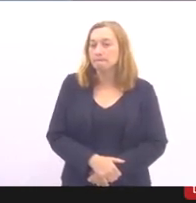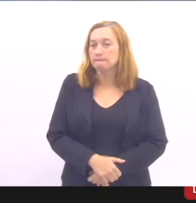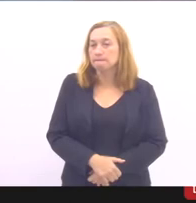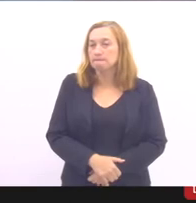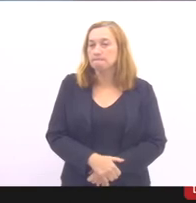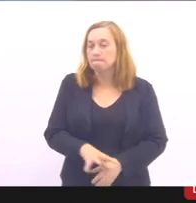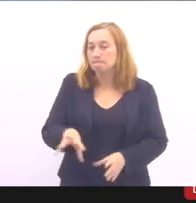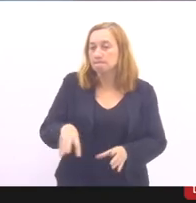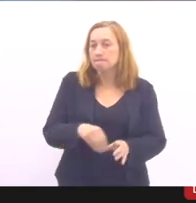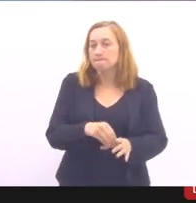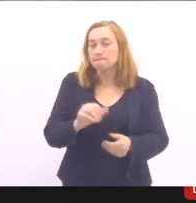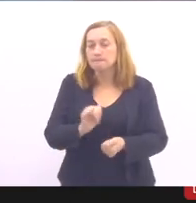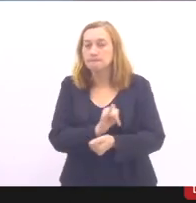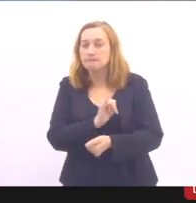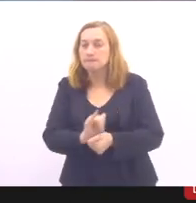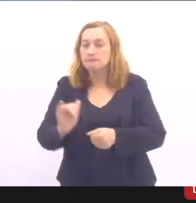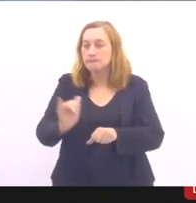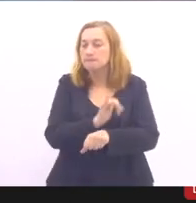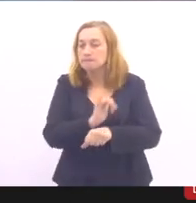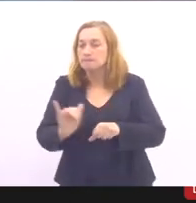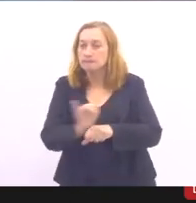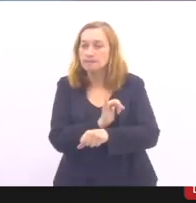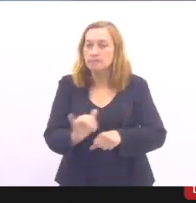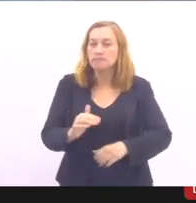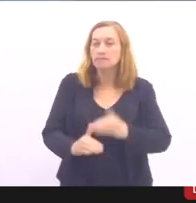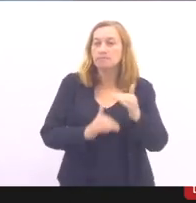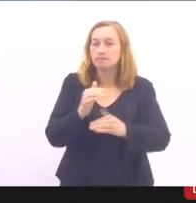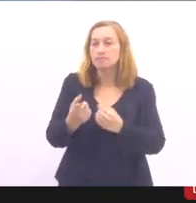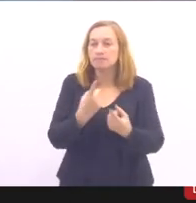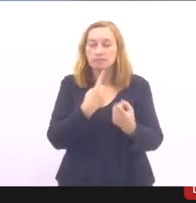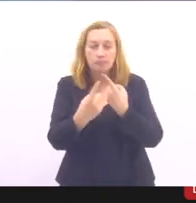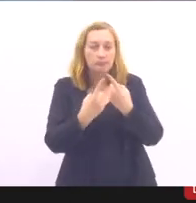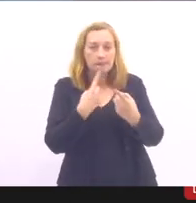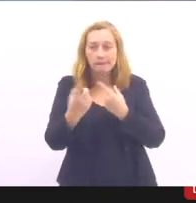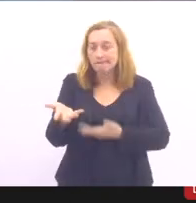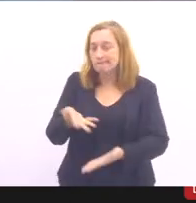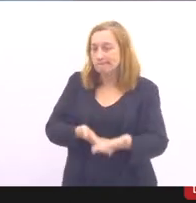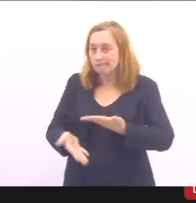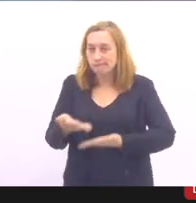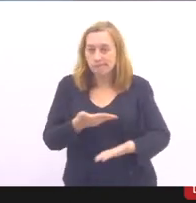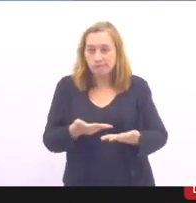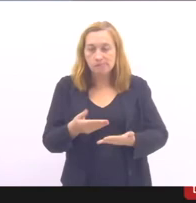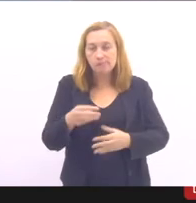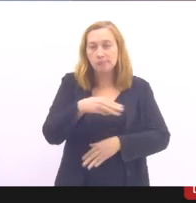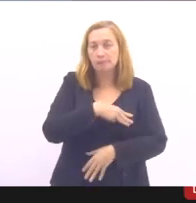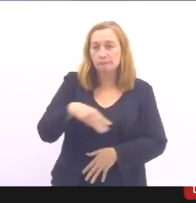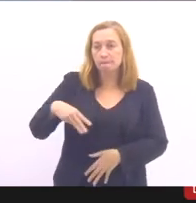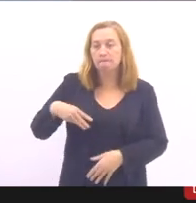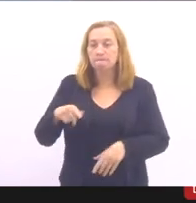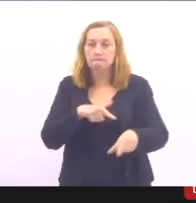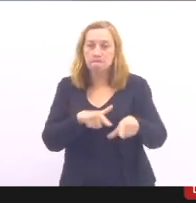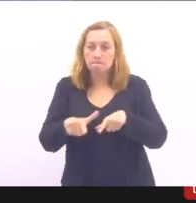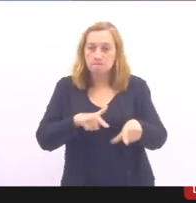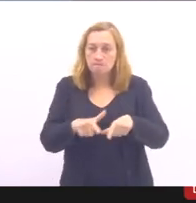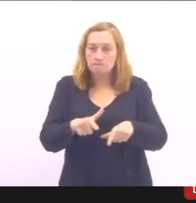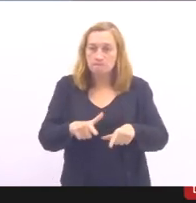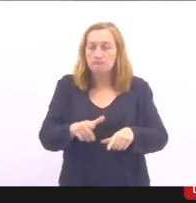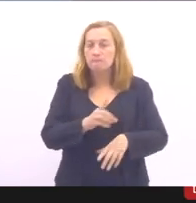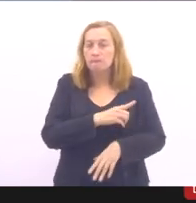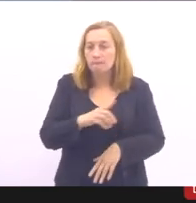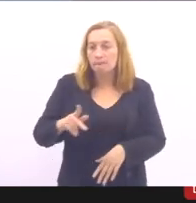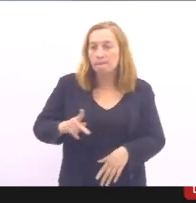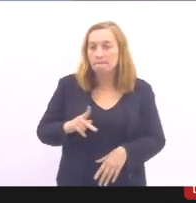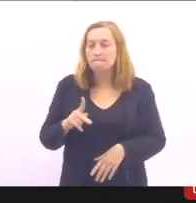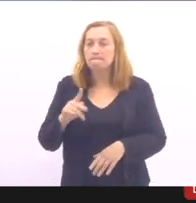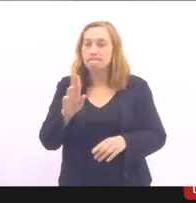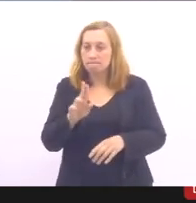Dentro de uma linha de estratégia, também a gente vem desenvolvendo um diálogo, né, uma parceria com o Ministério Público do Trabalho, com a Defensoria Pública da União,